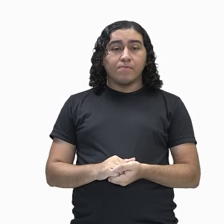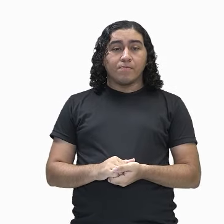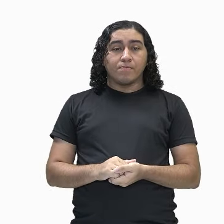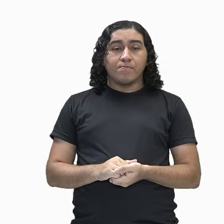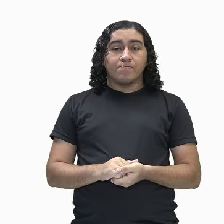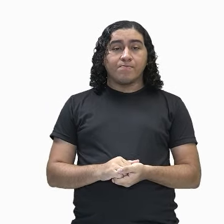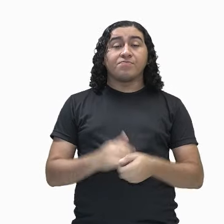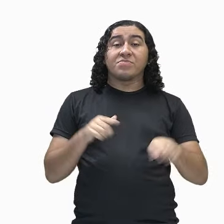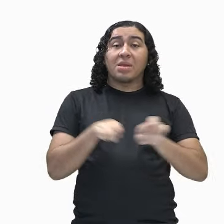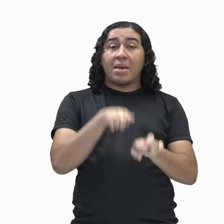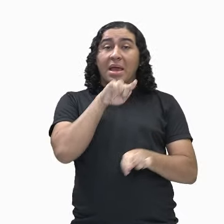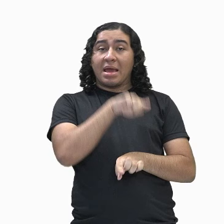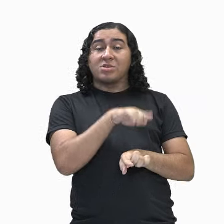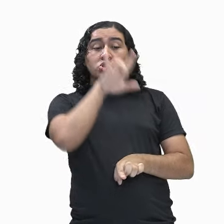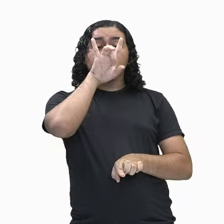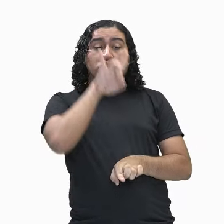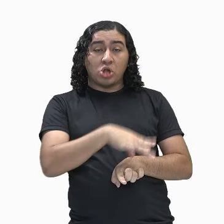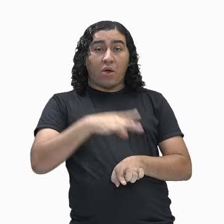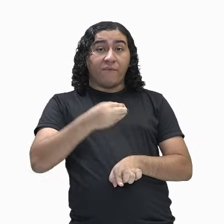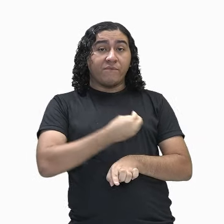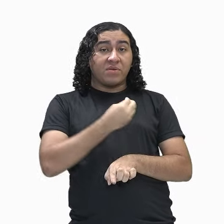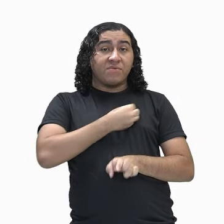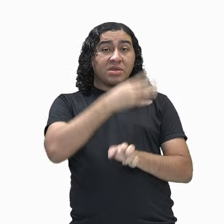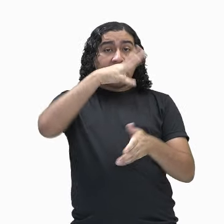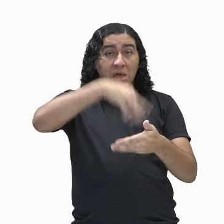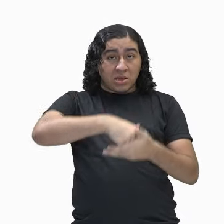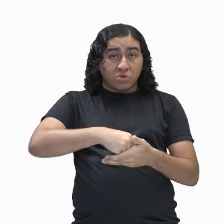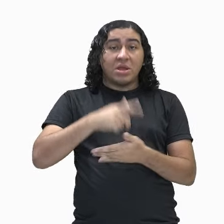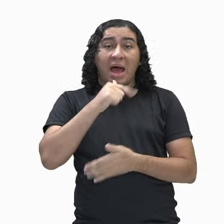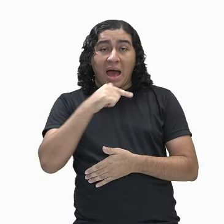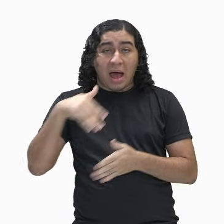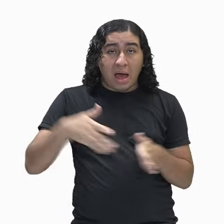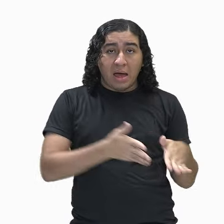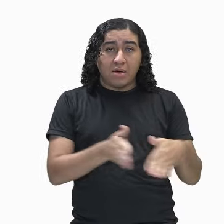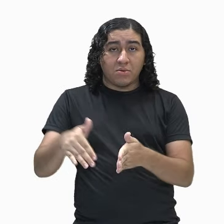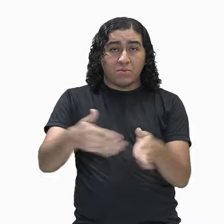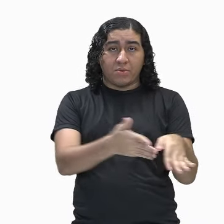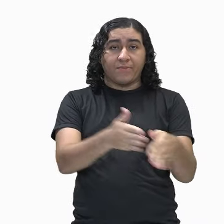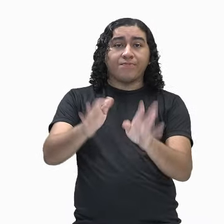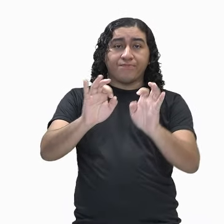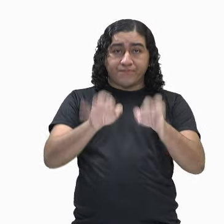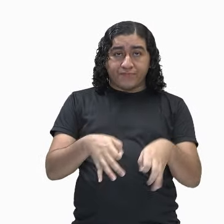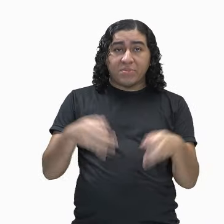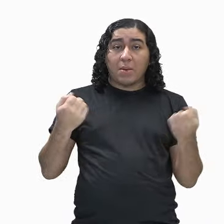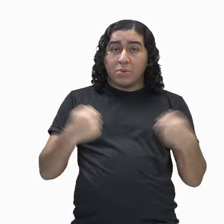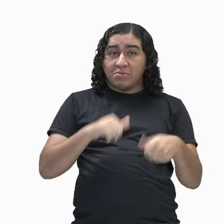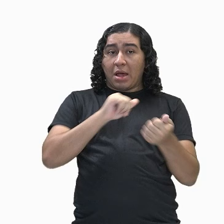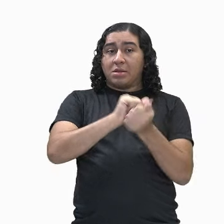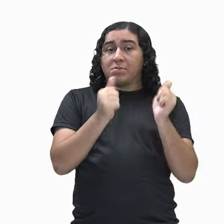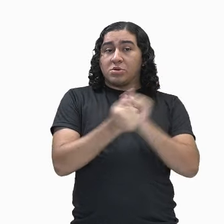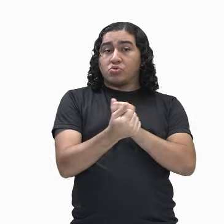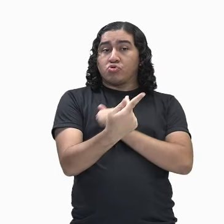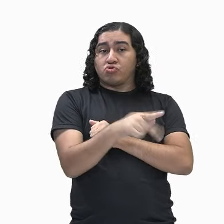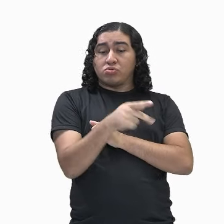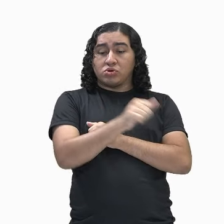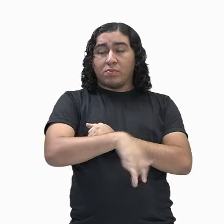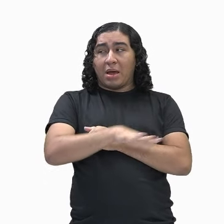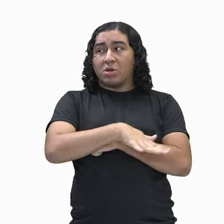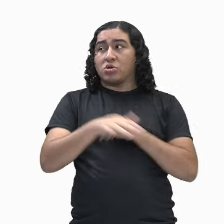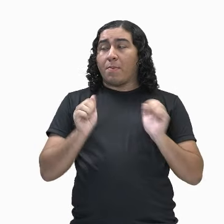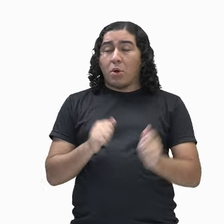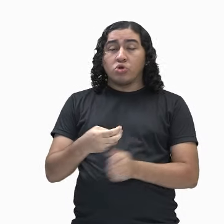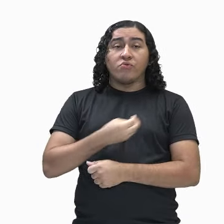de ambiente aquático, né? Então ele tem características específicas para viver nesse ambiente, né? Eles podem